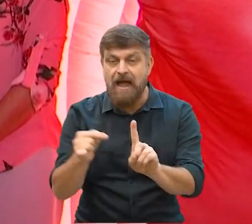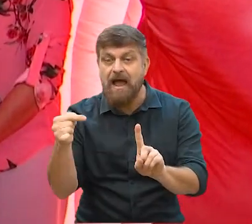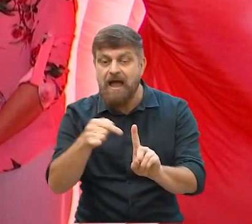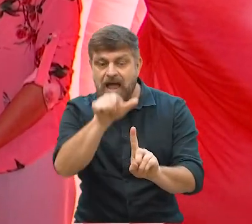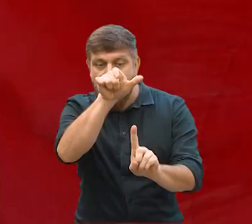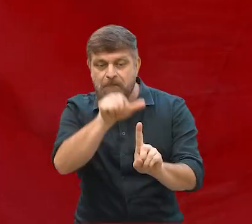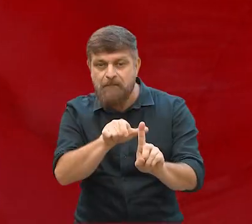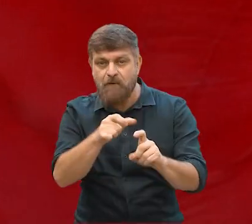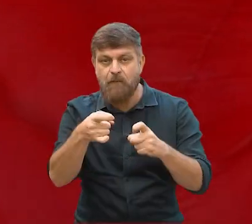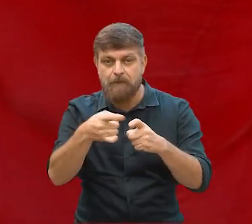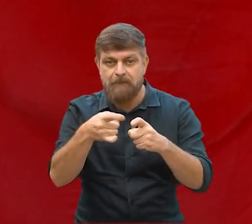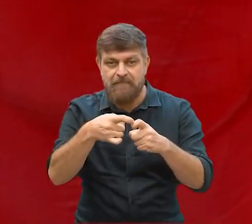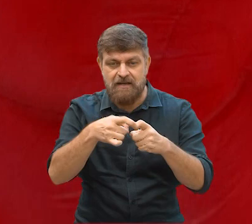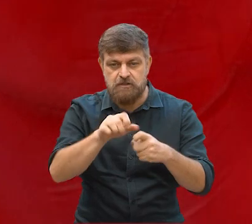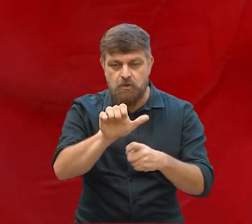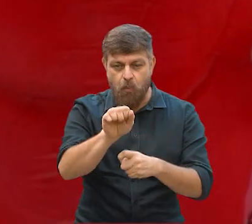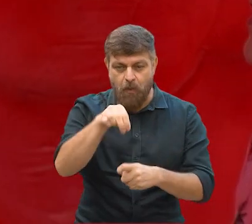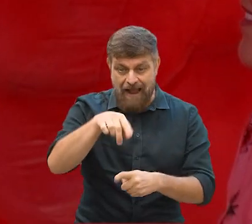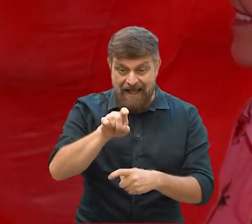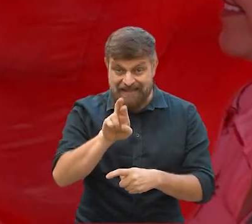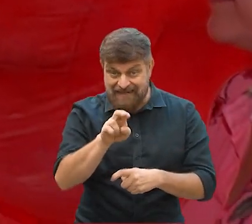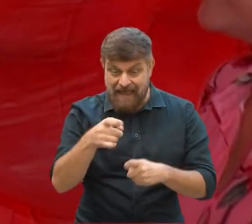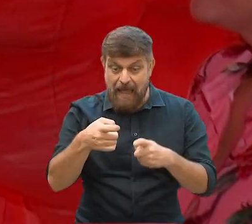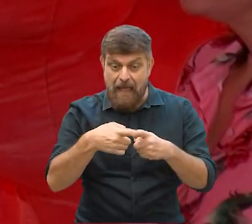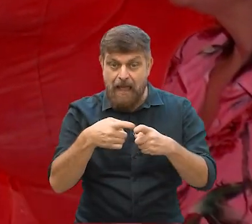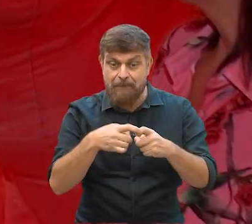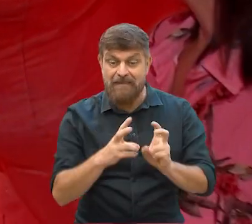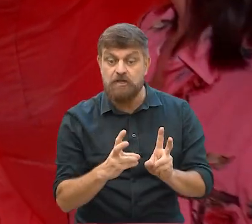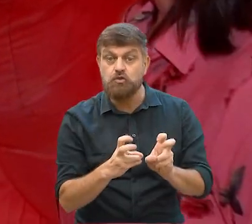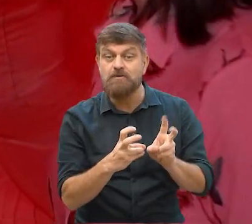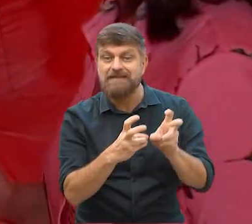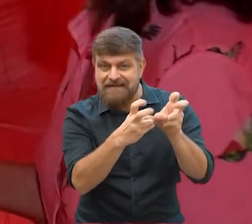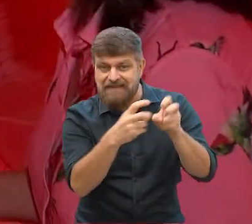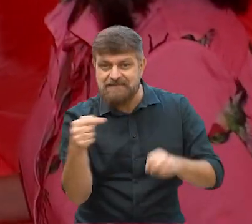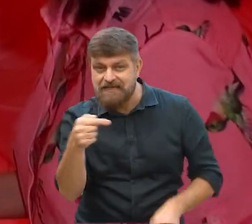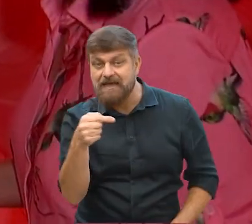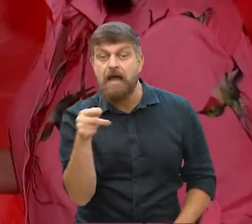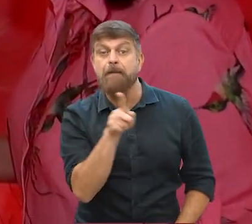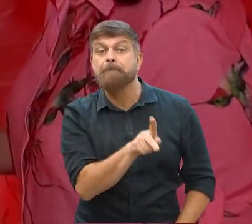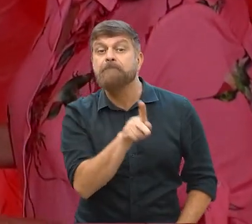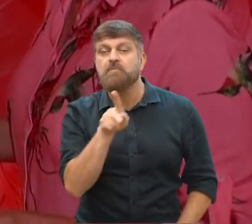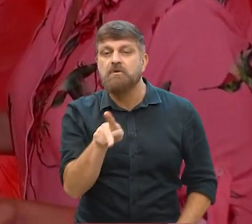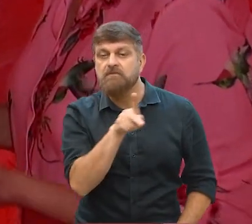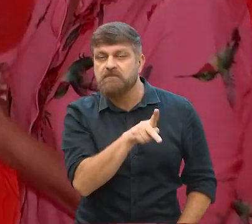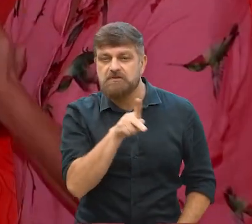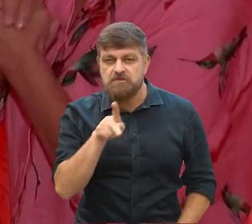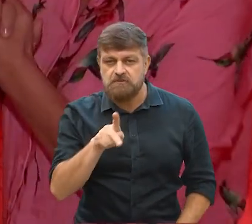André Sassi, que é oncologista, ele é professor